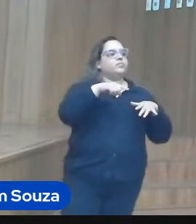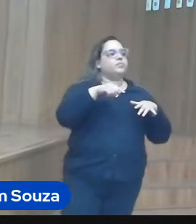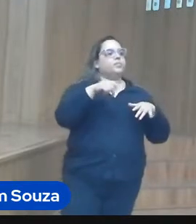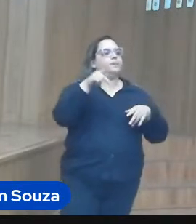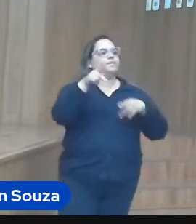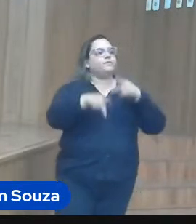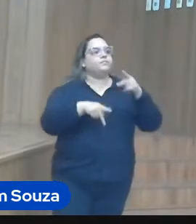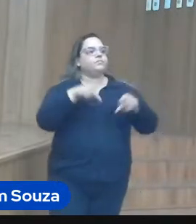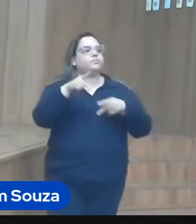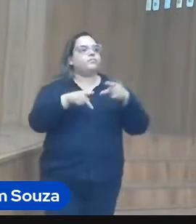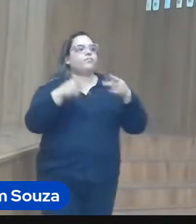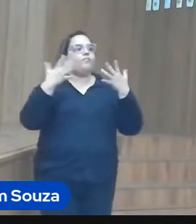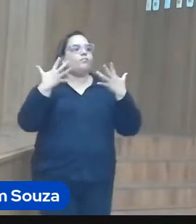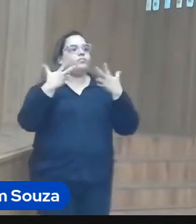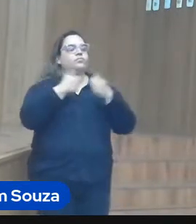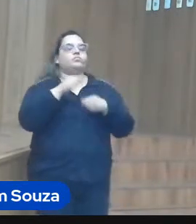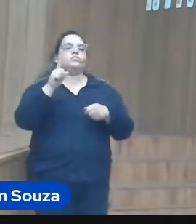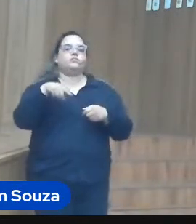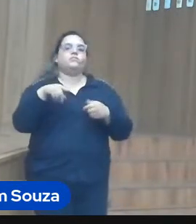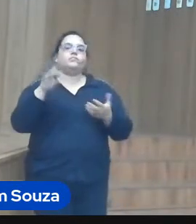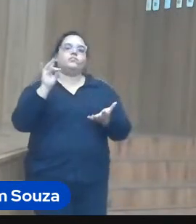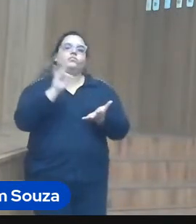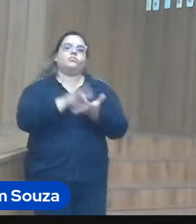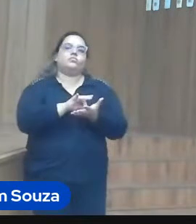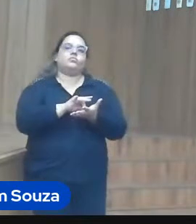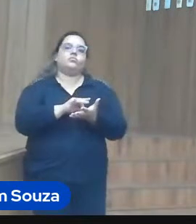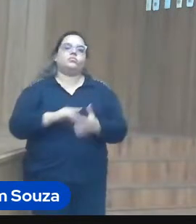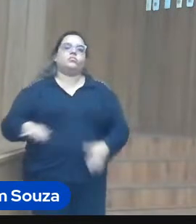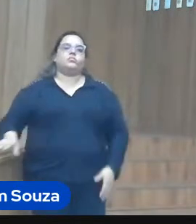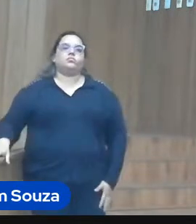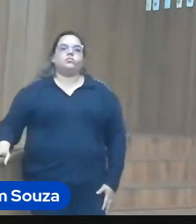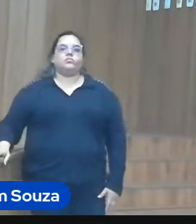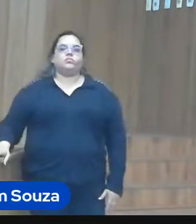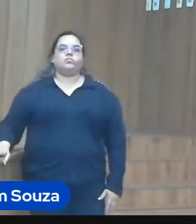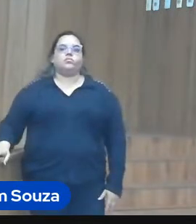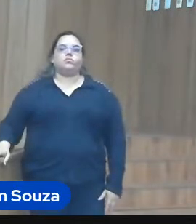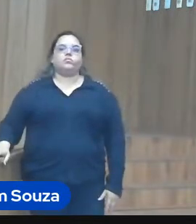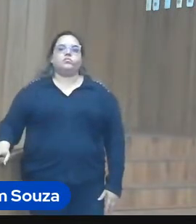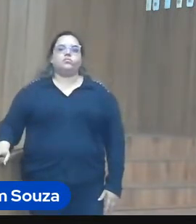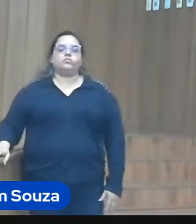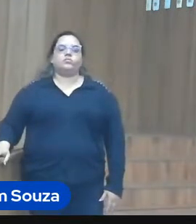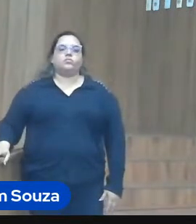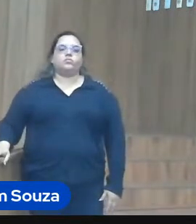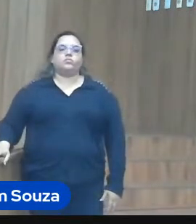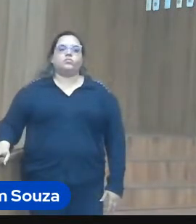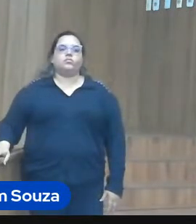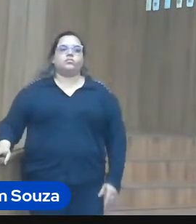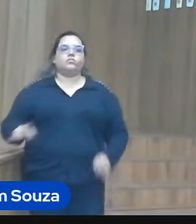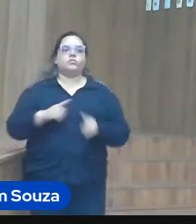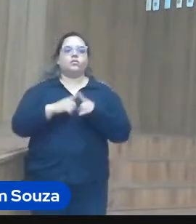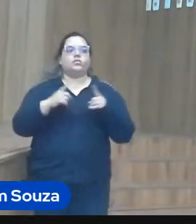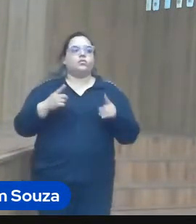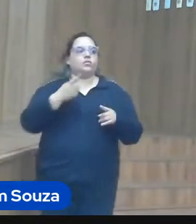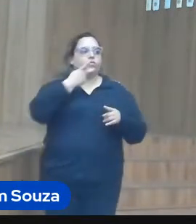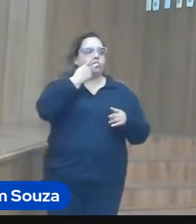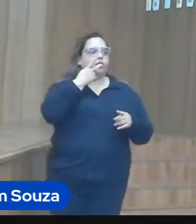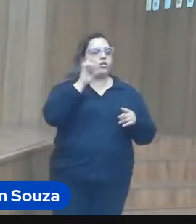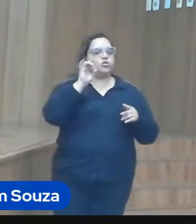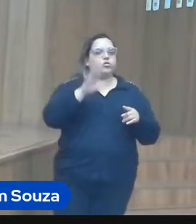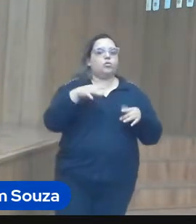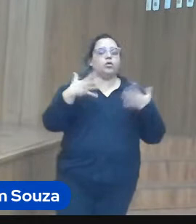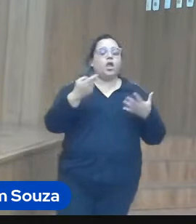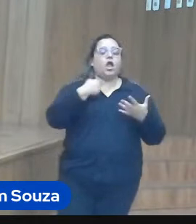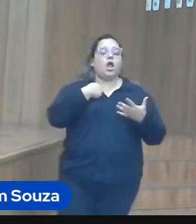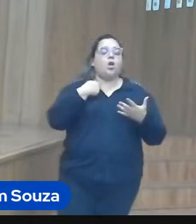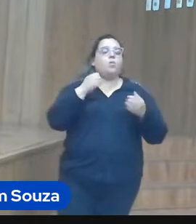lindo. É verdade, vocês são mesmo um público lindo. Mas se eu falasse apenas isso, eu